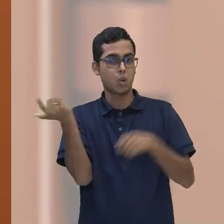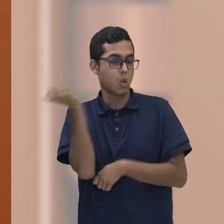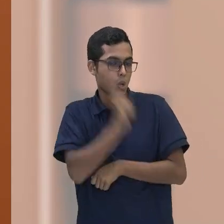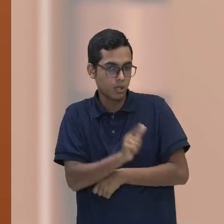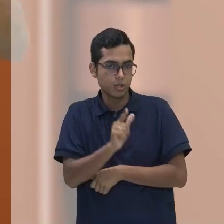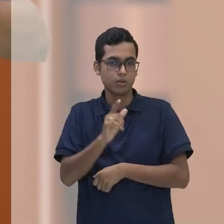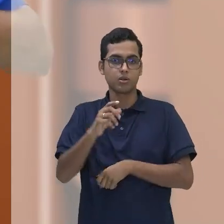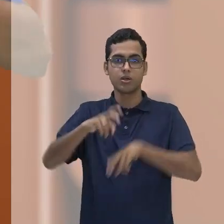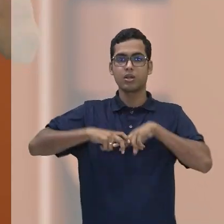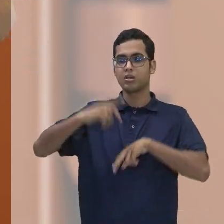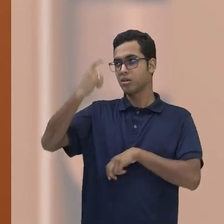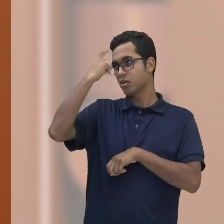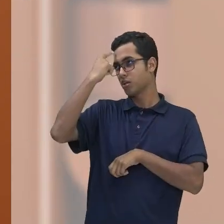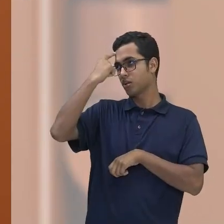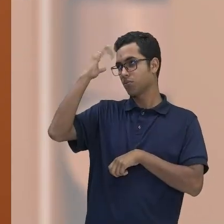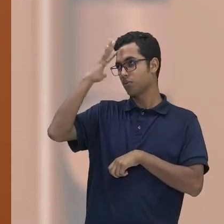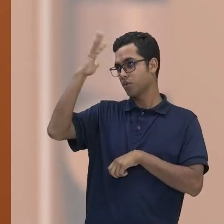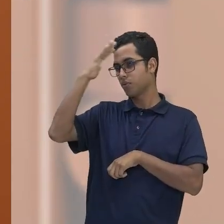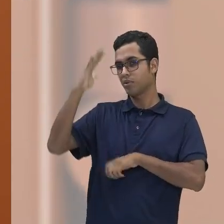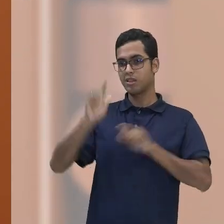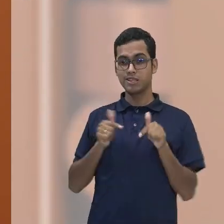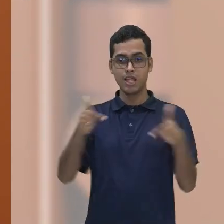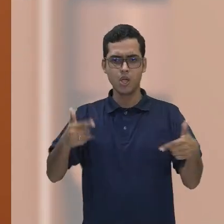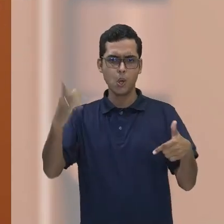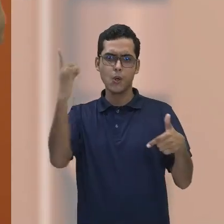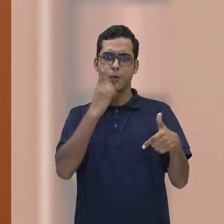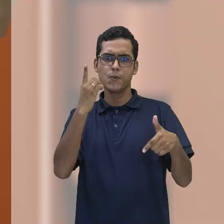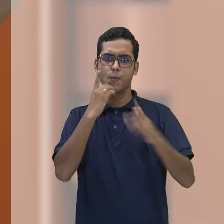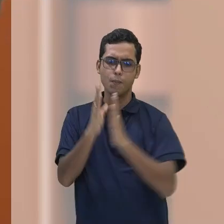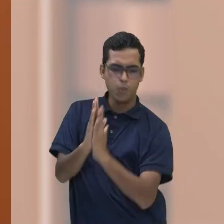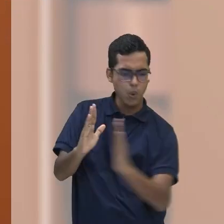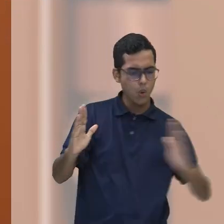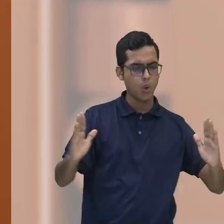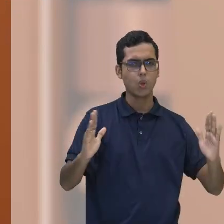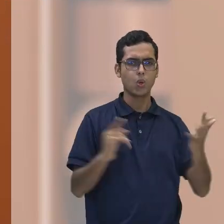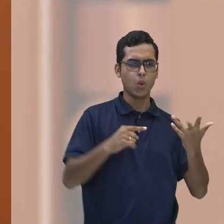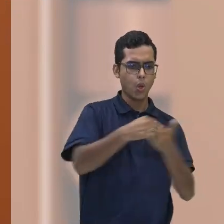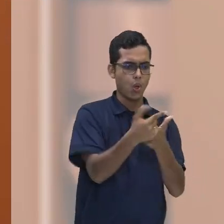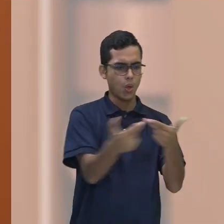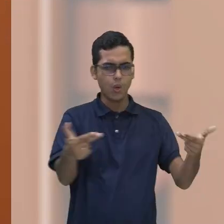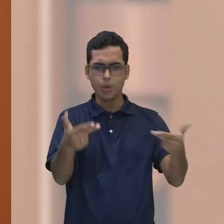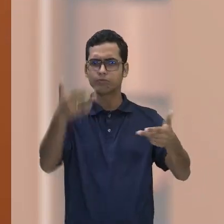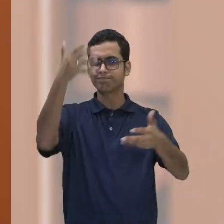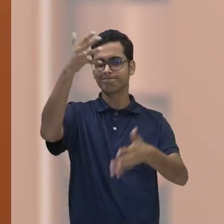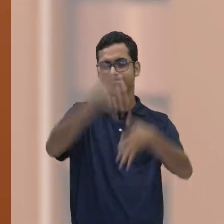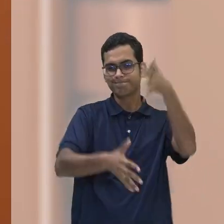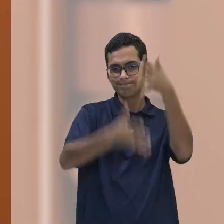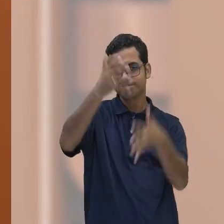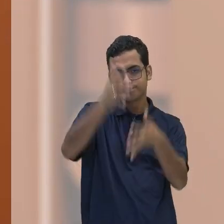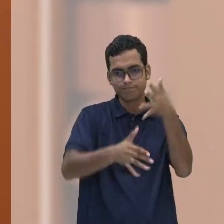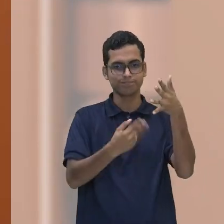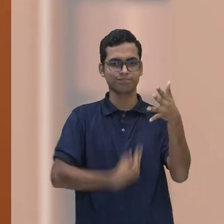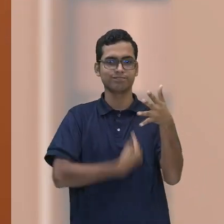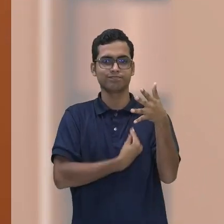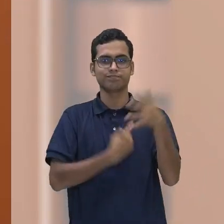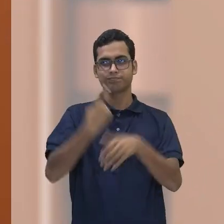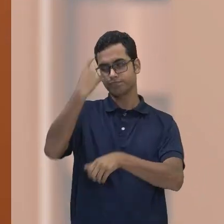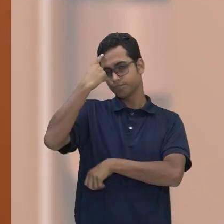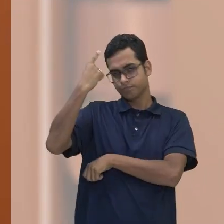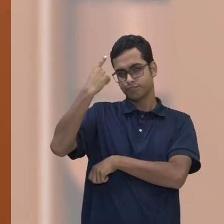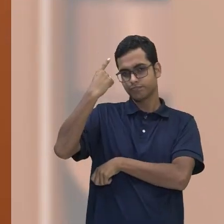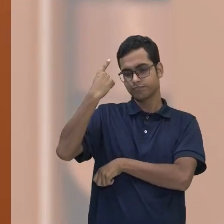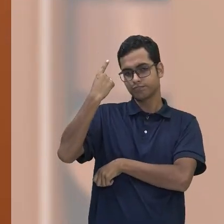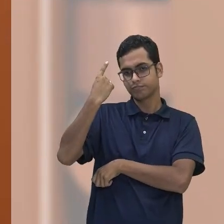uma coisa, mas no dia a dia, na vida, muitas coisas atrapalharam com que eu fizesse aquilo que eu pensei. O que eu vou